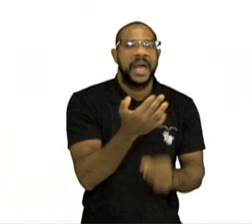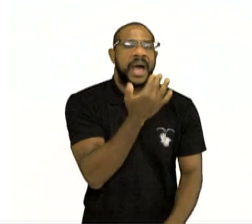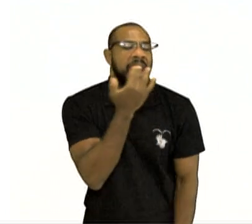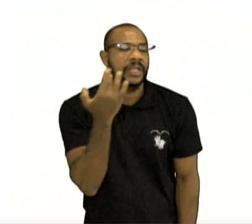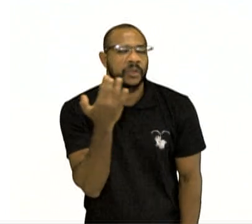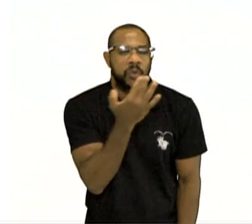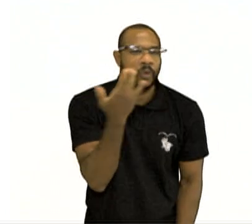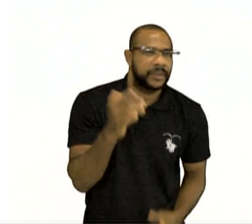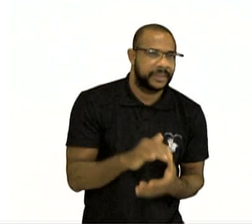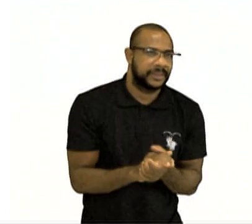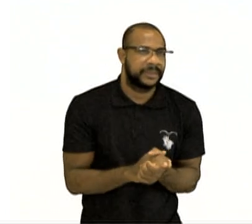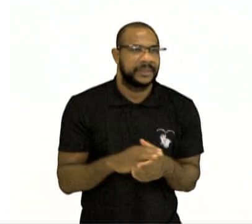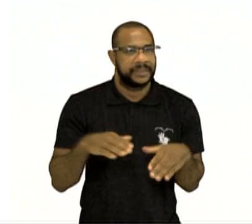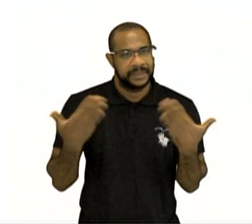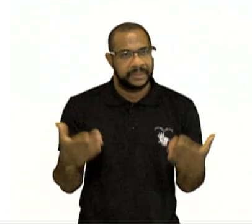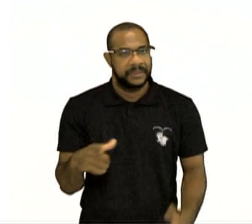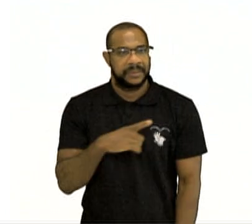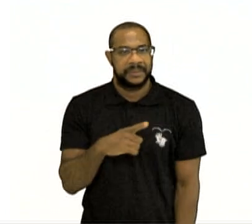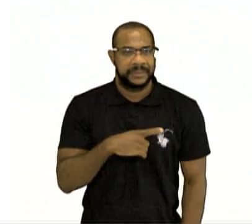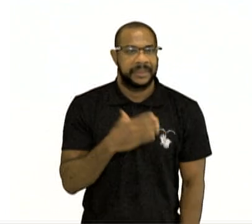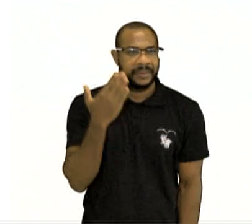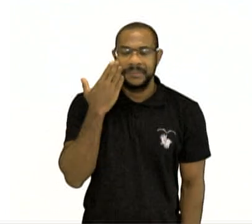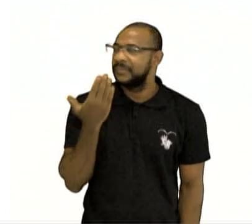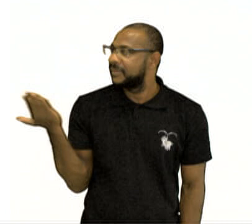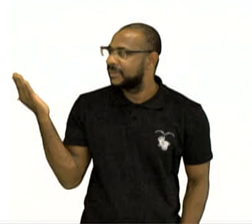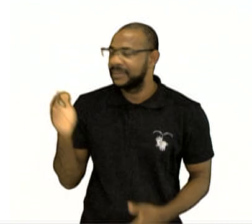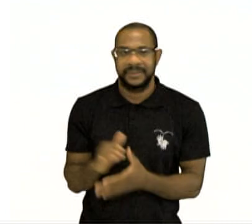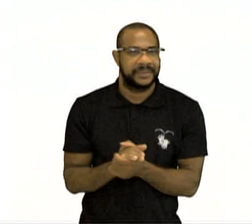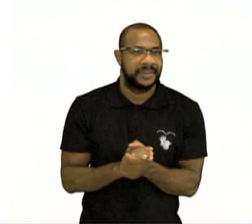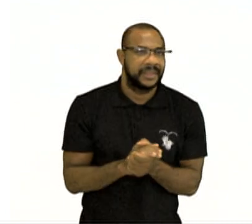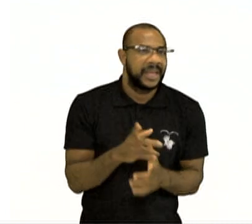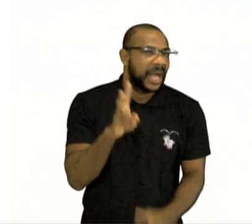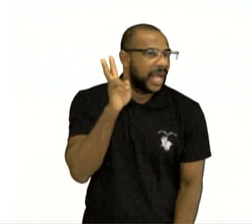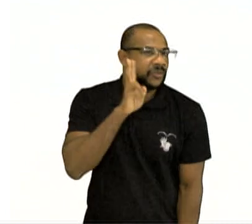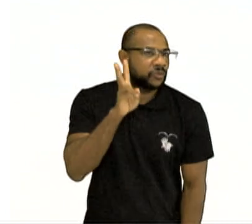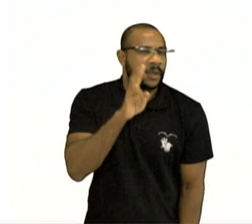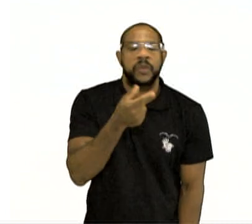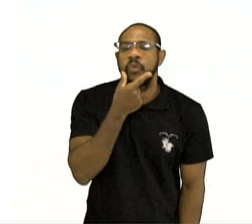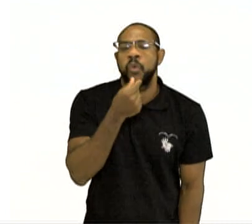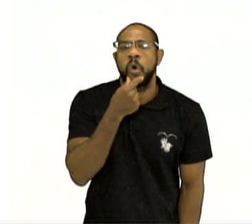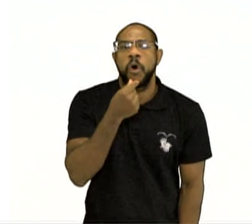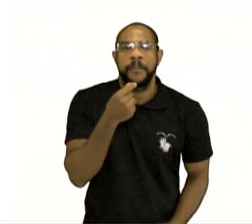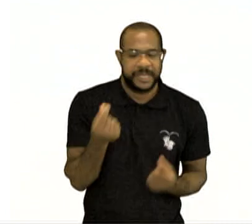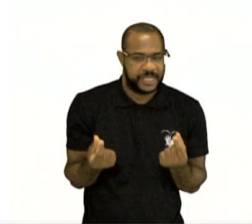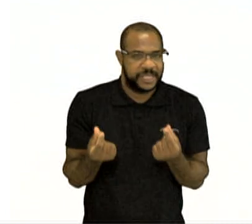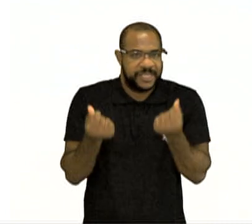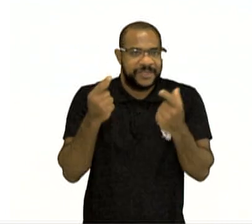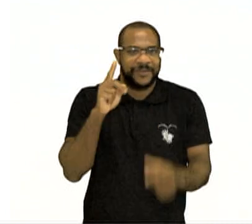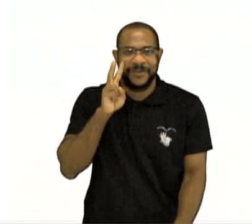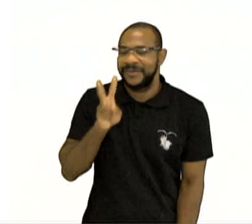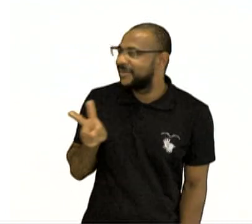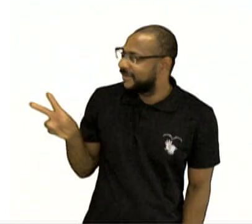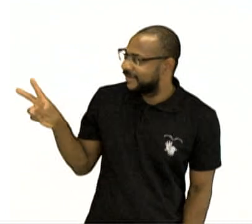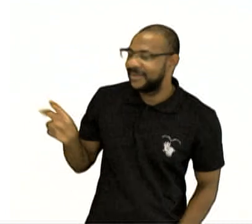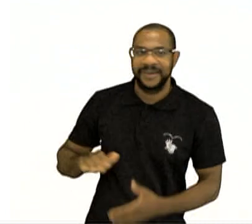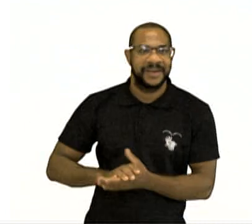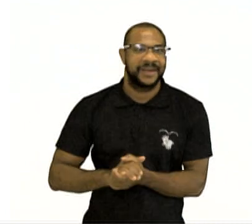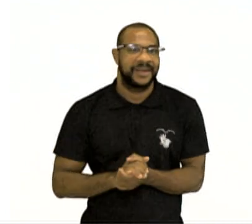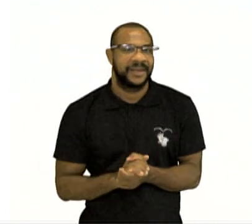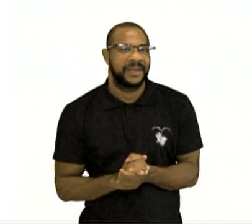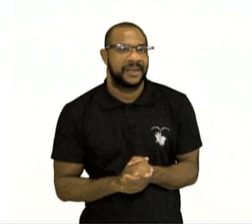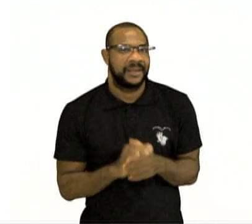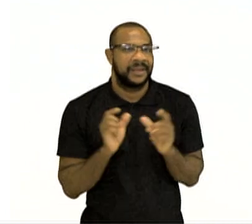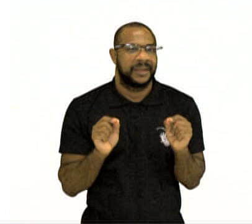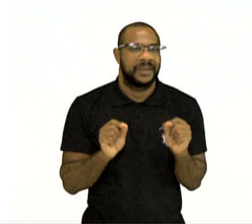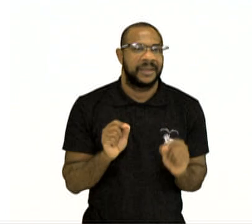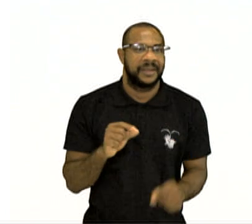nós temos aqui a parábola do homem rico, do Rembrandt. Se você observar ao fundo, nós